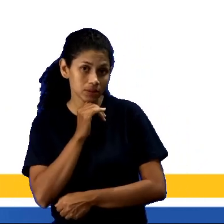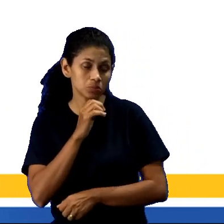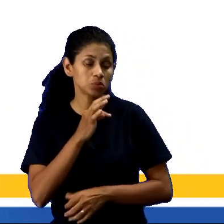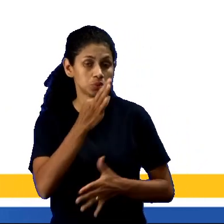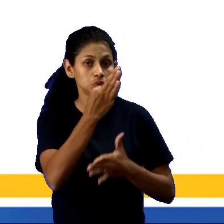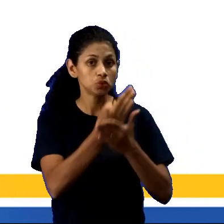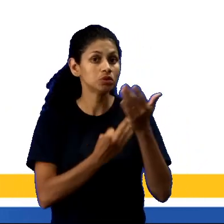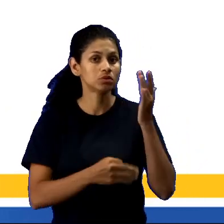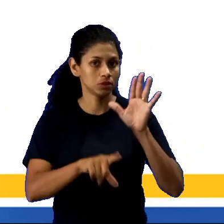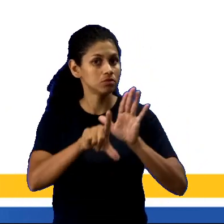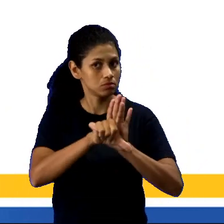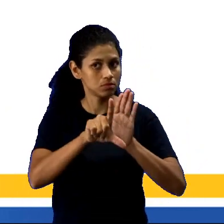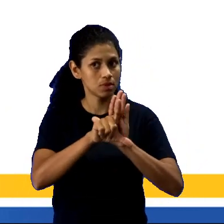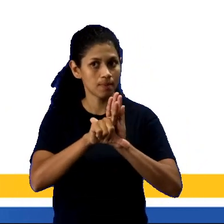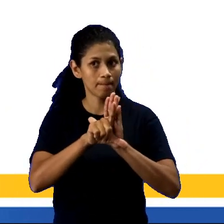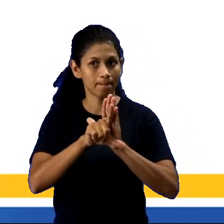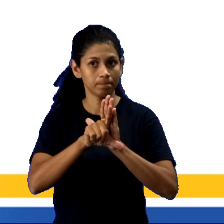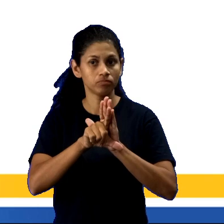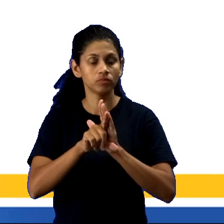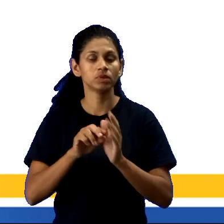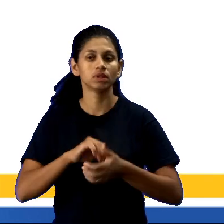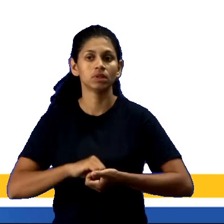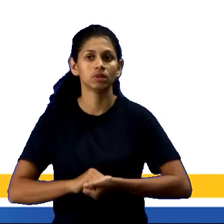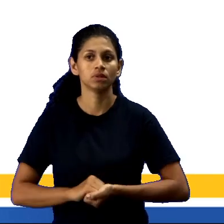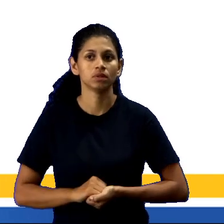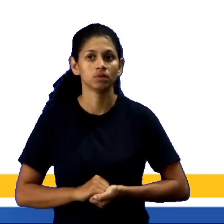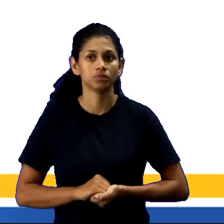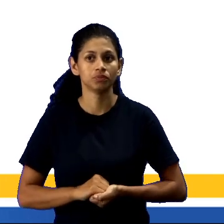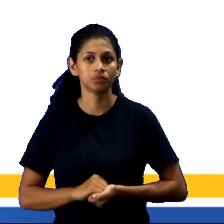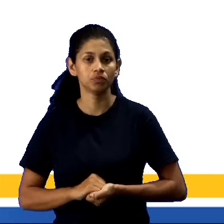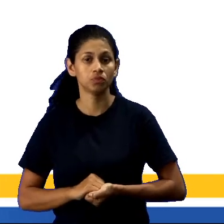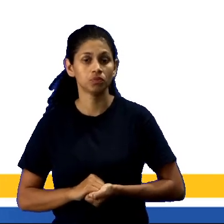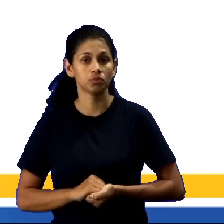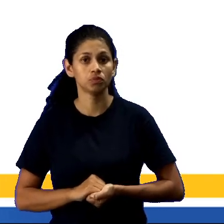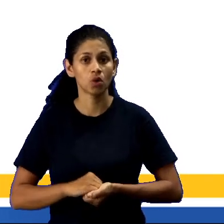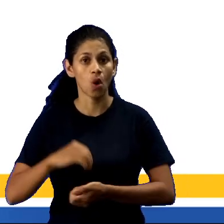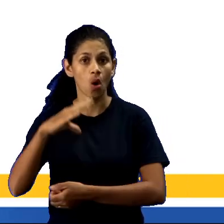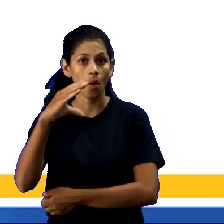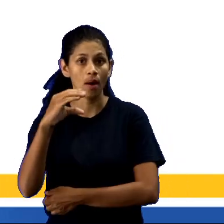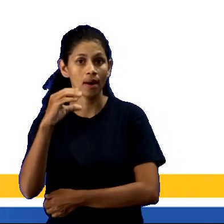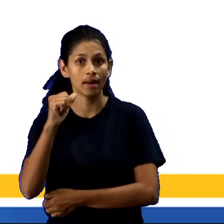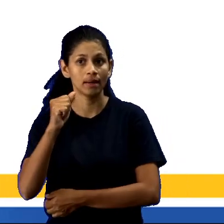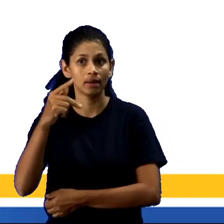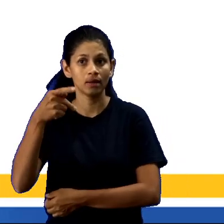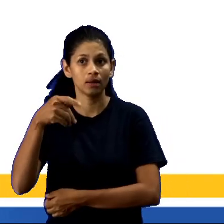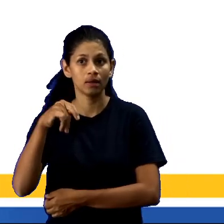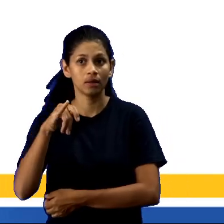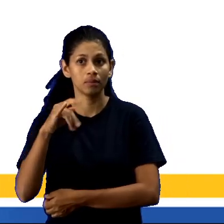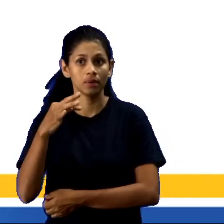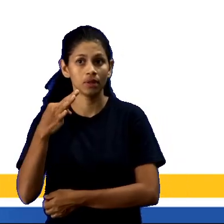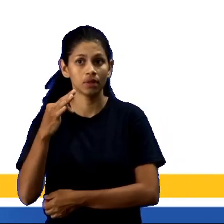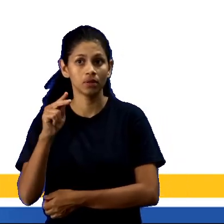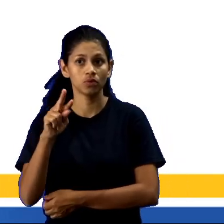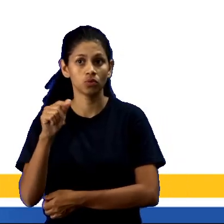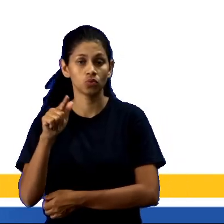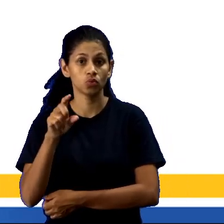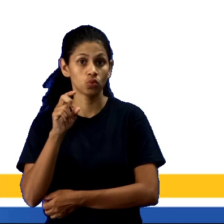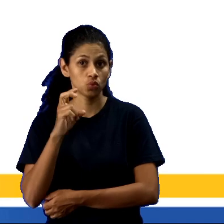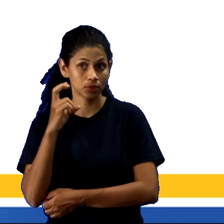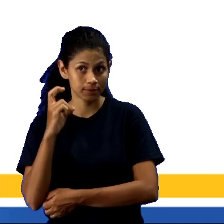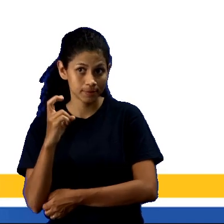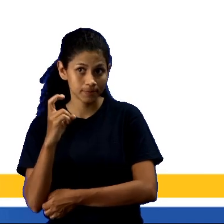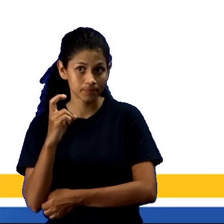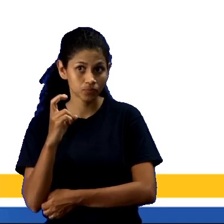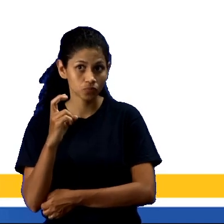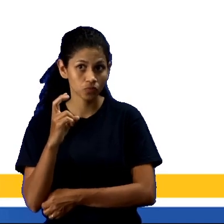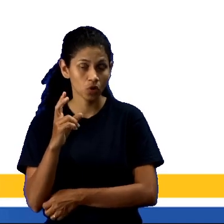normativo. Capítulo 5º dos embargos de declaração, aí nós temos o artigo 1022. Esse artigo,